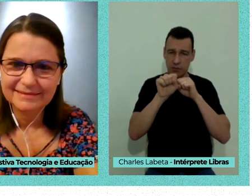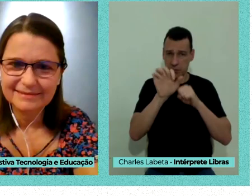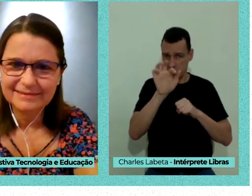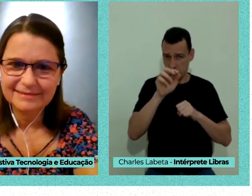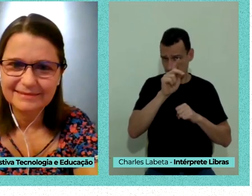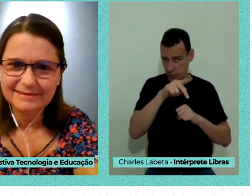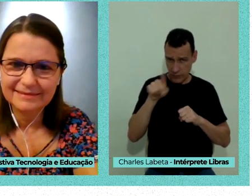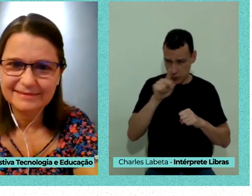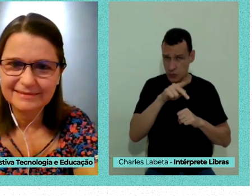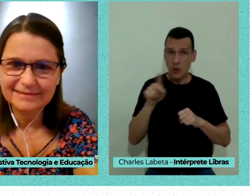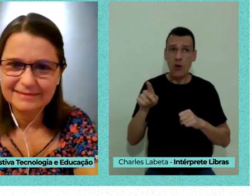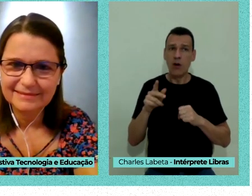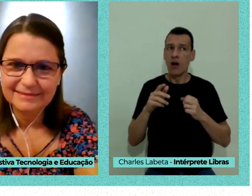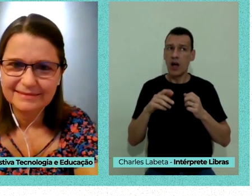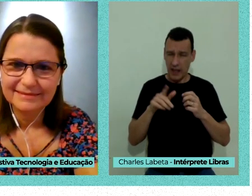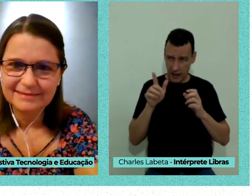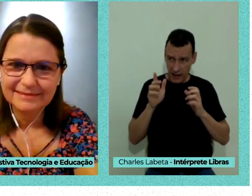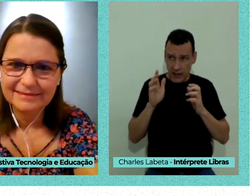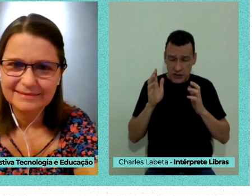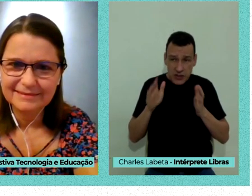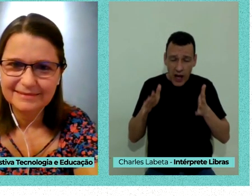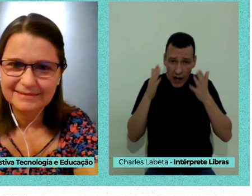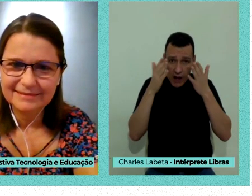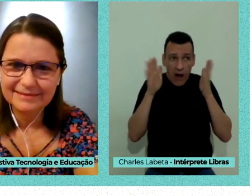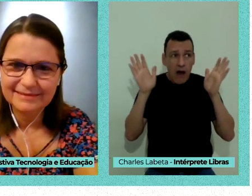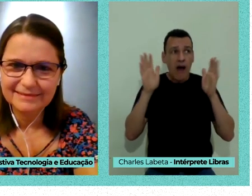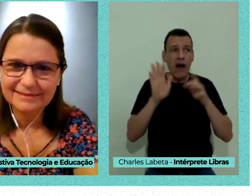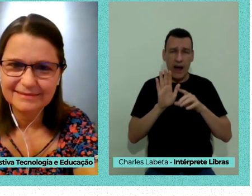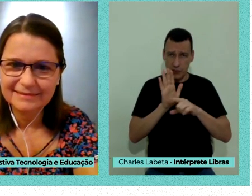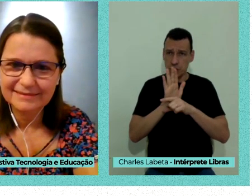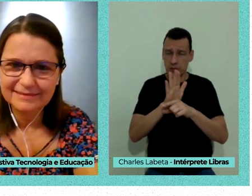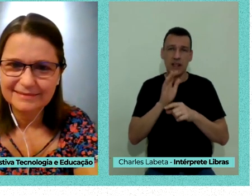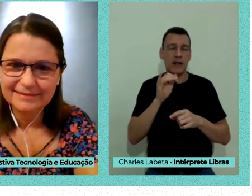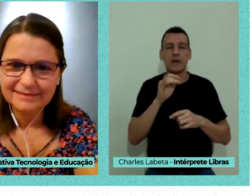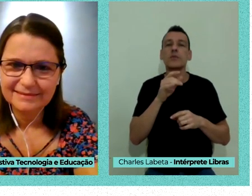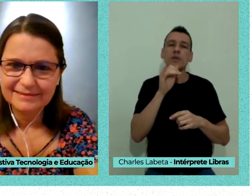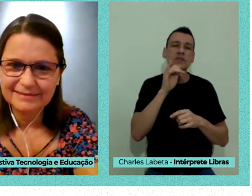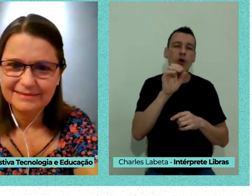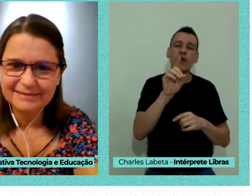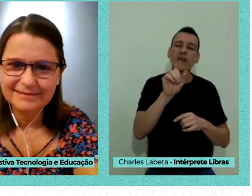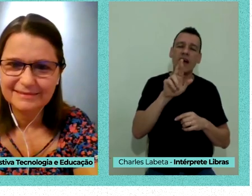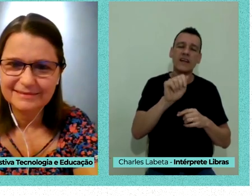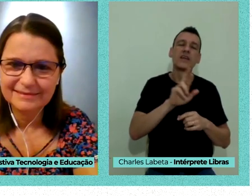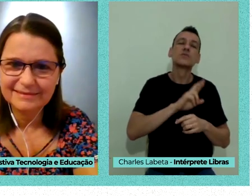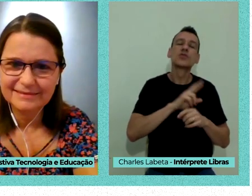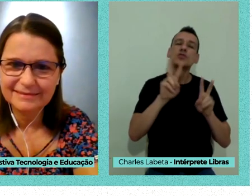de professores para uma escola que não naturalize o racismo?